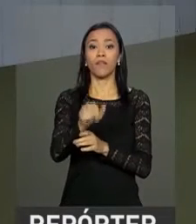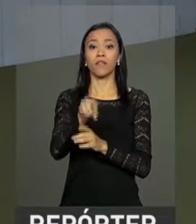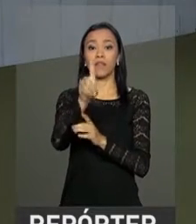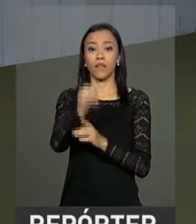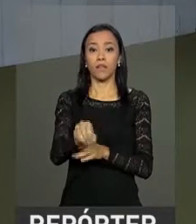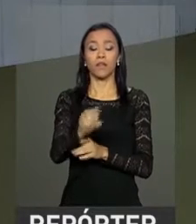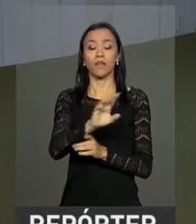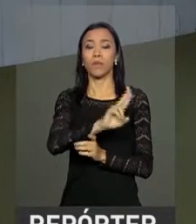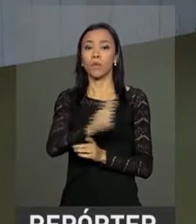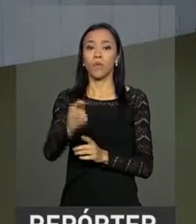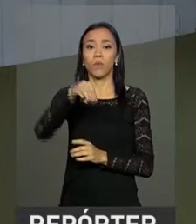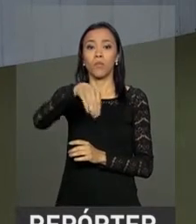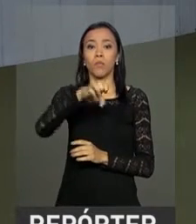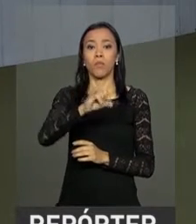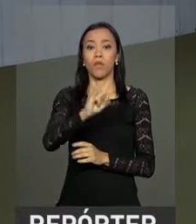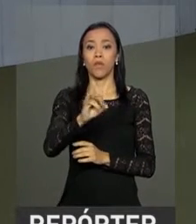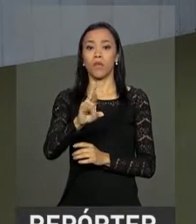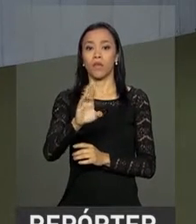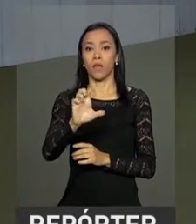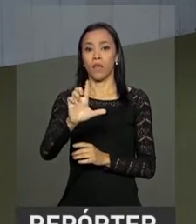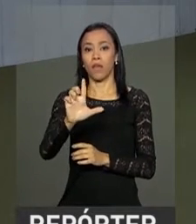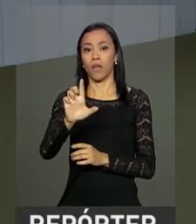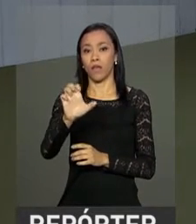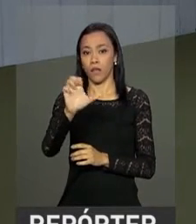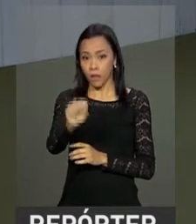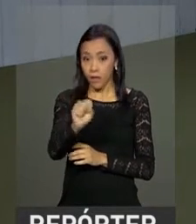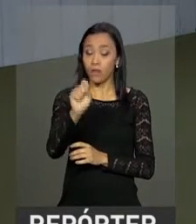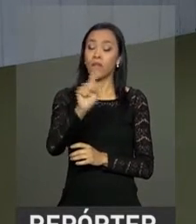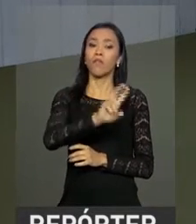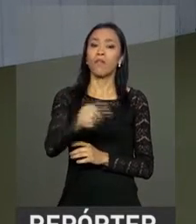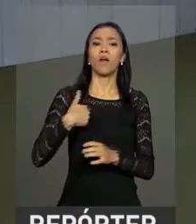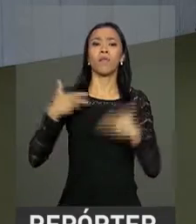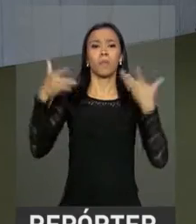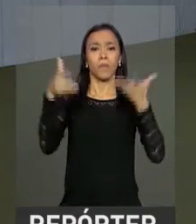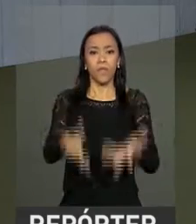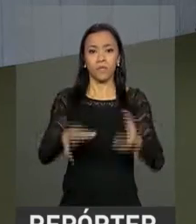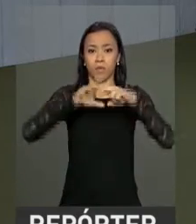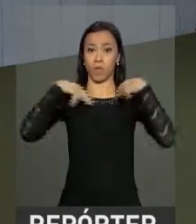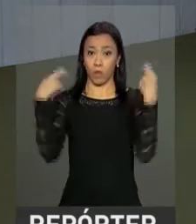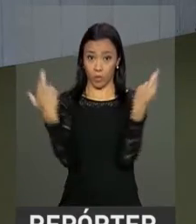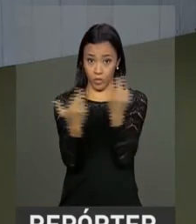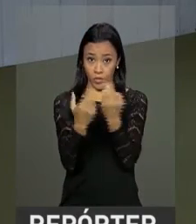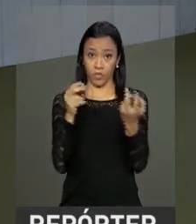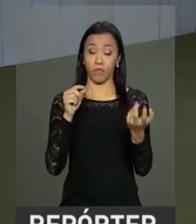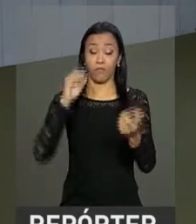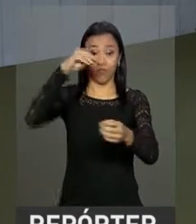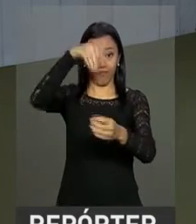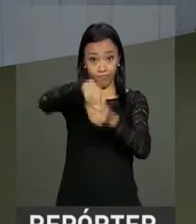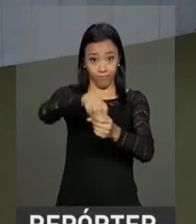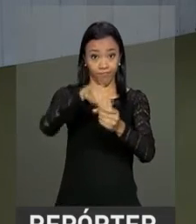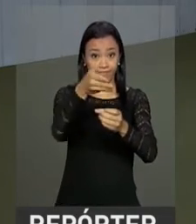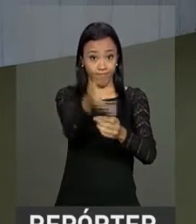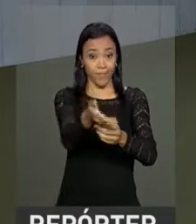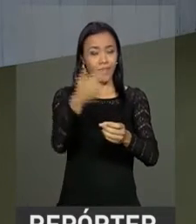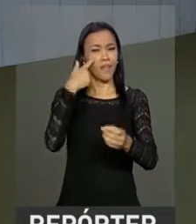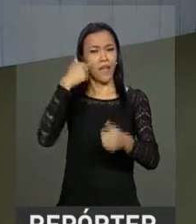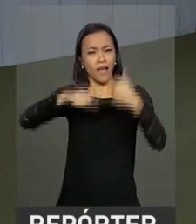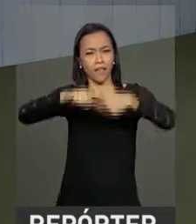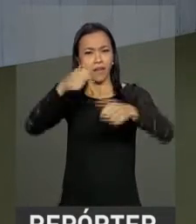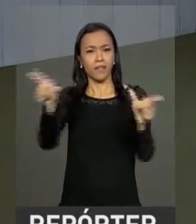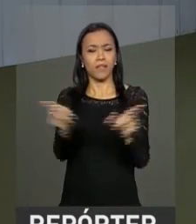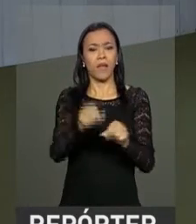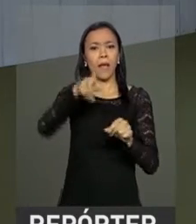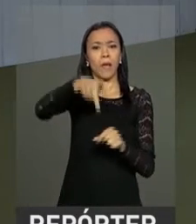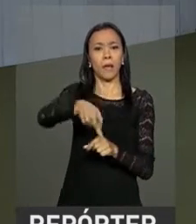ministro Henrique Meirelles participa agora pela manhã de uma audiência pública na comissão especial que analisa a PEC